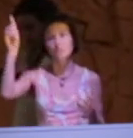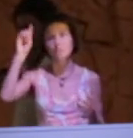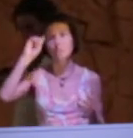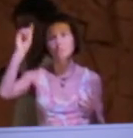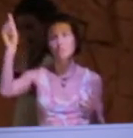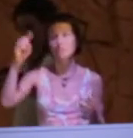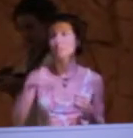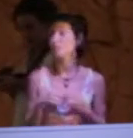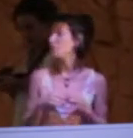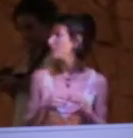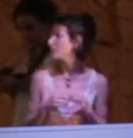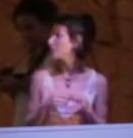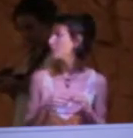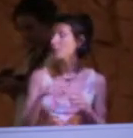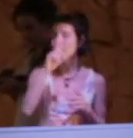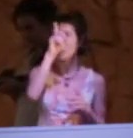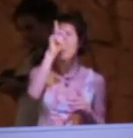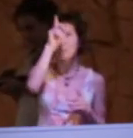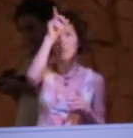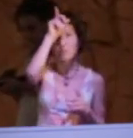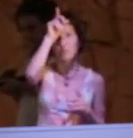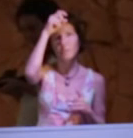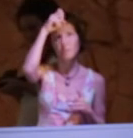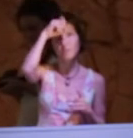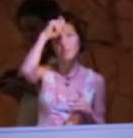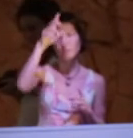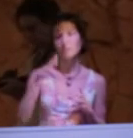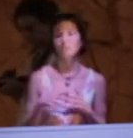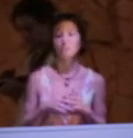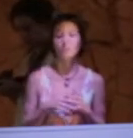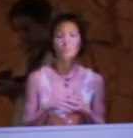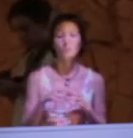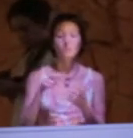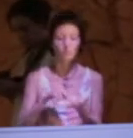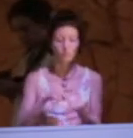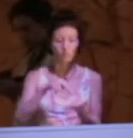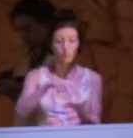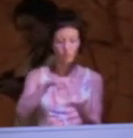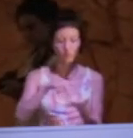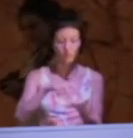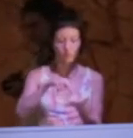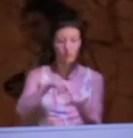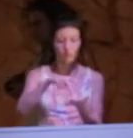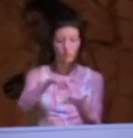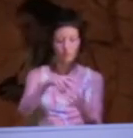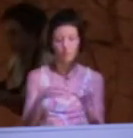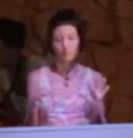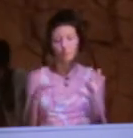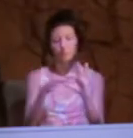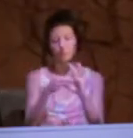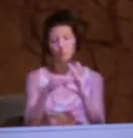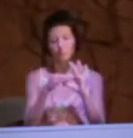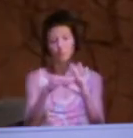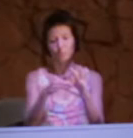para a igreja. Tem toda aquela procissão que lembra um pouco, o cortejo aqui do Congada, ou